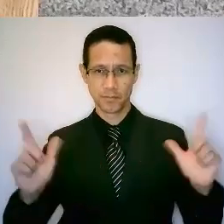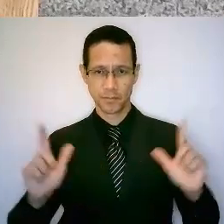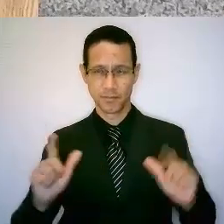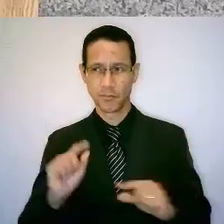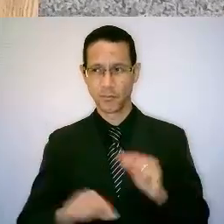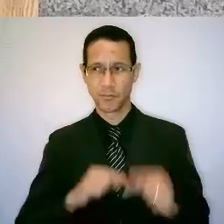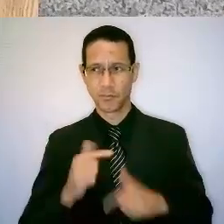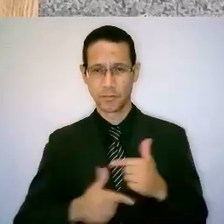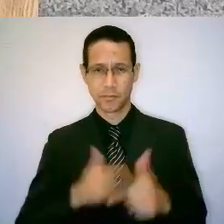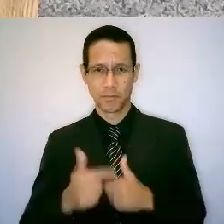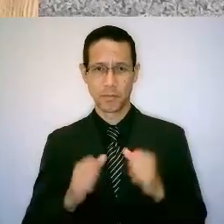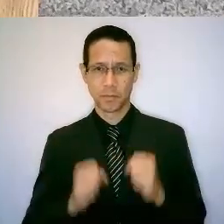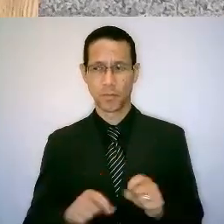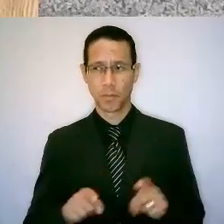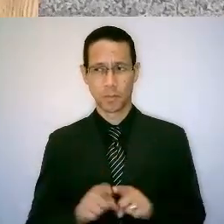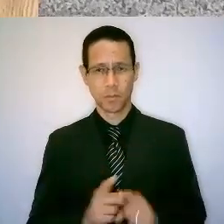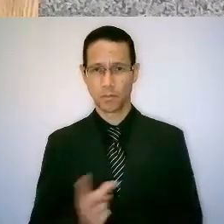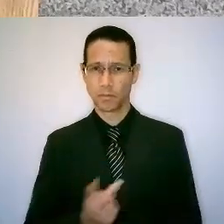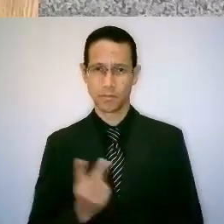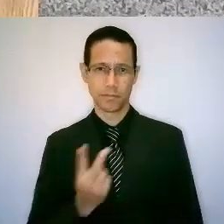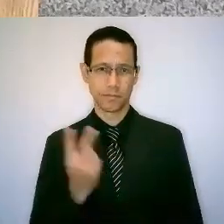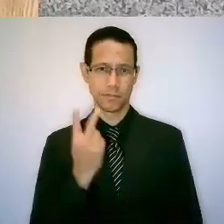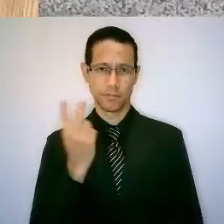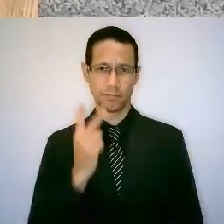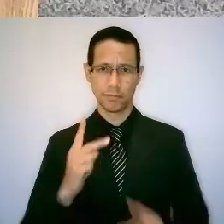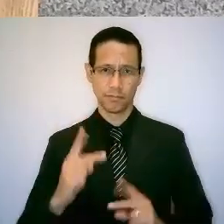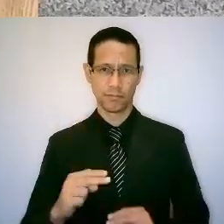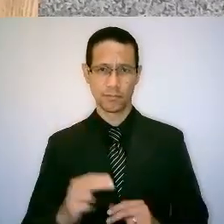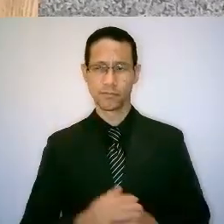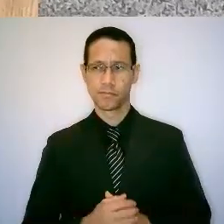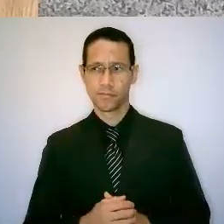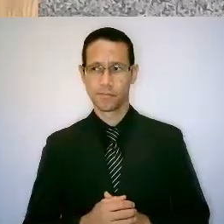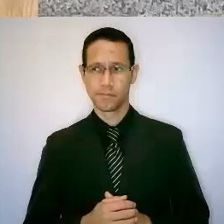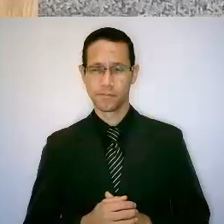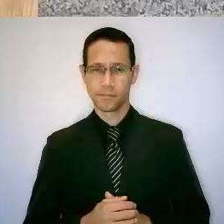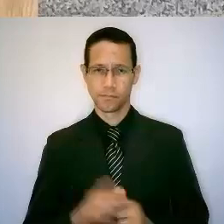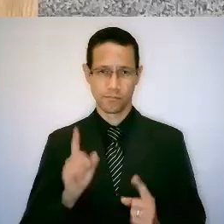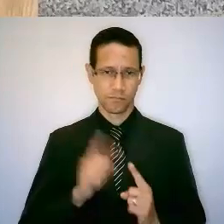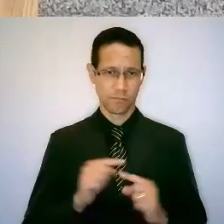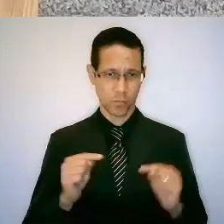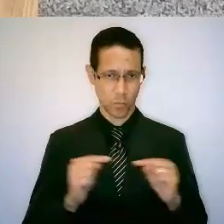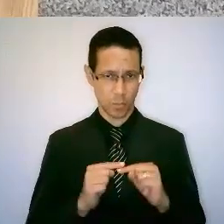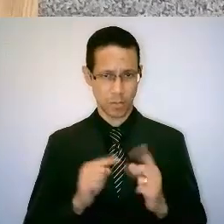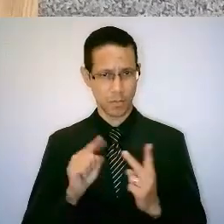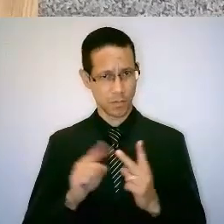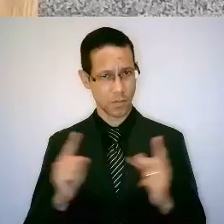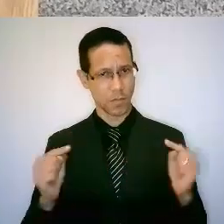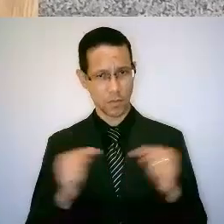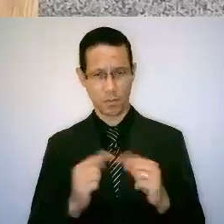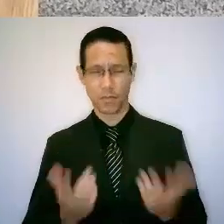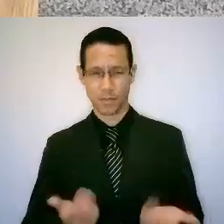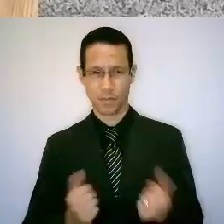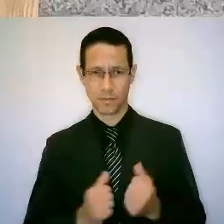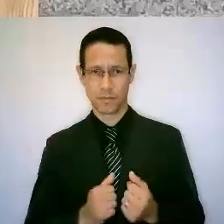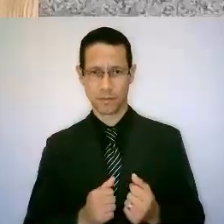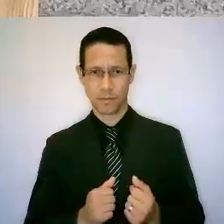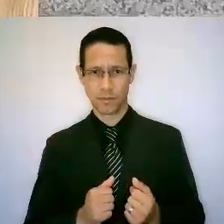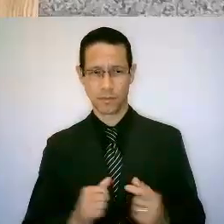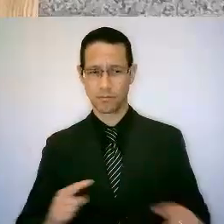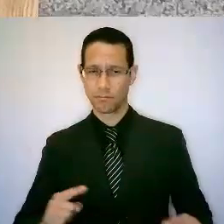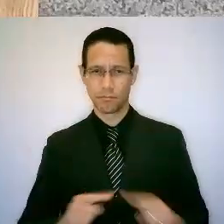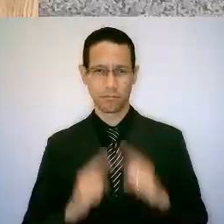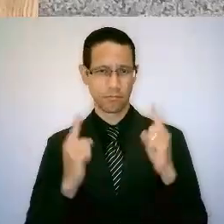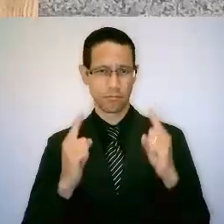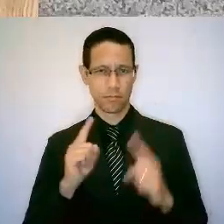poderia também ser valorado da mesma forma se vale para um vale para outro evidentemente não vale para nenhum deles é algo